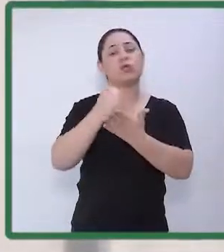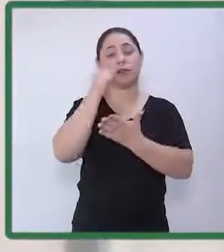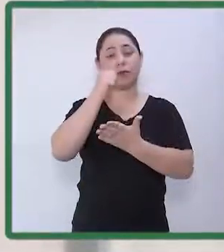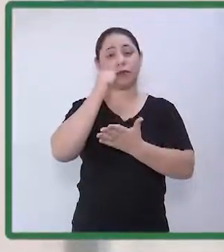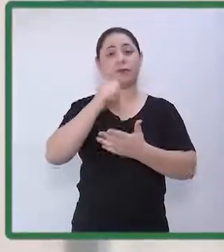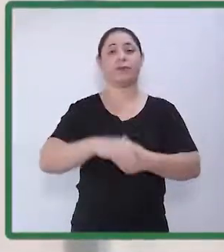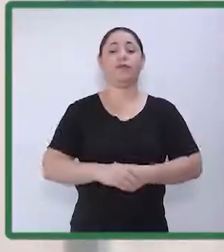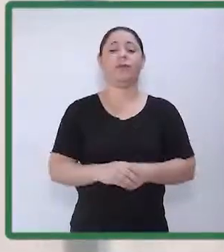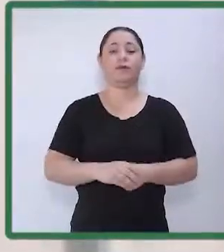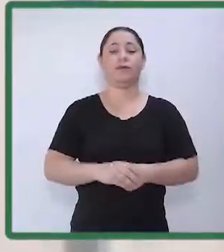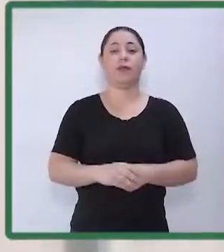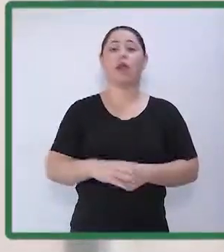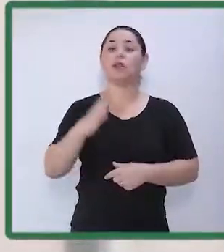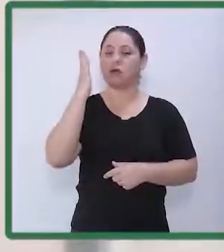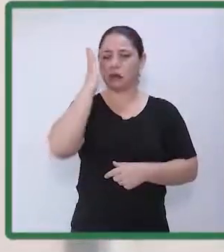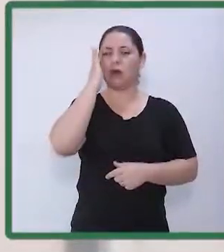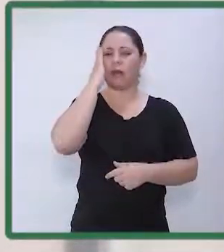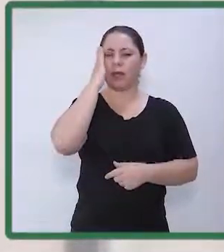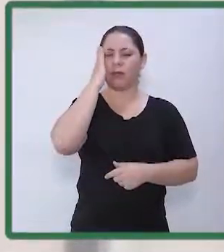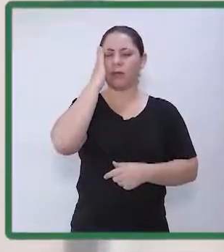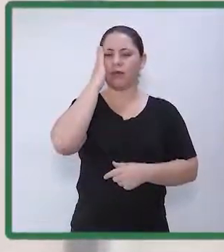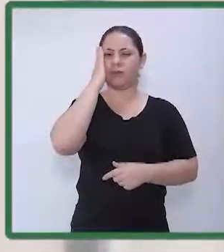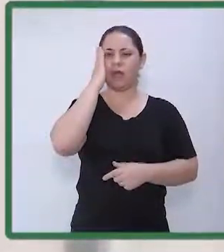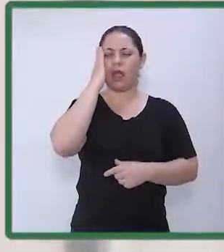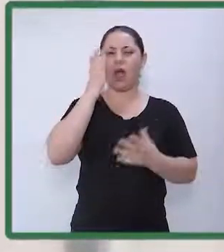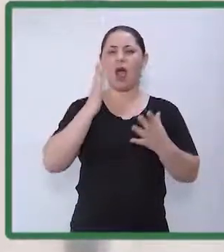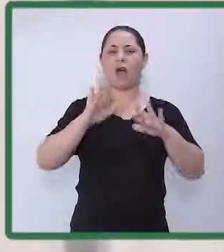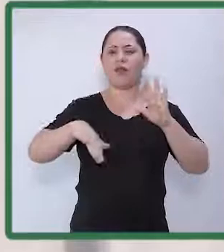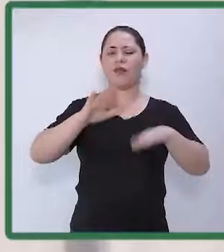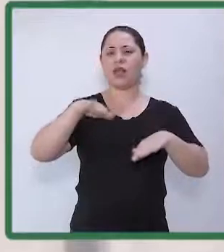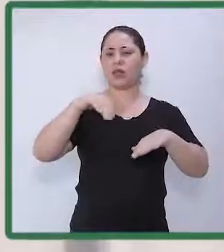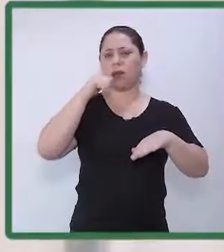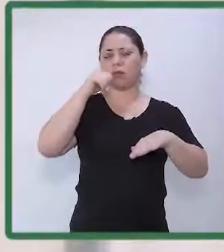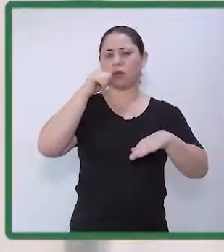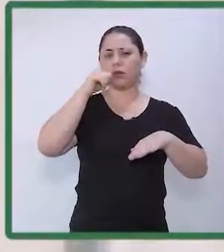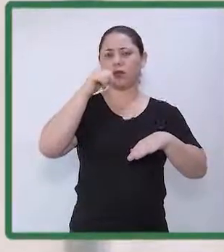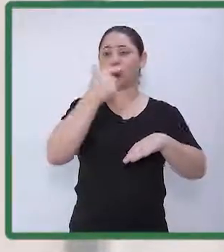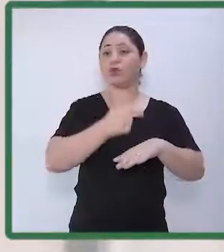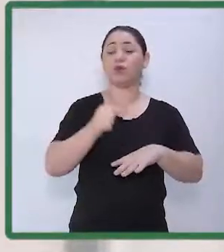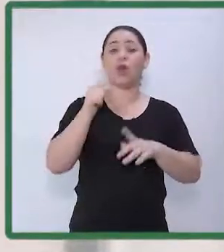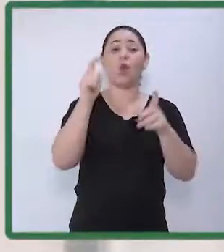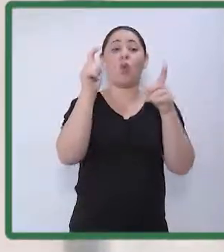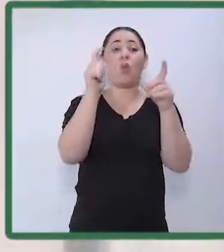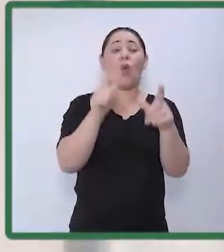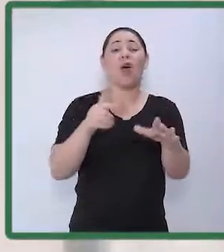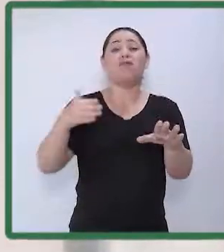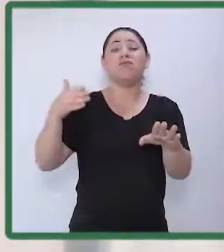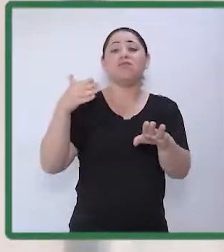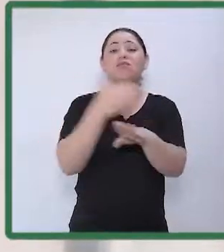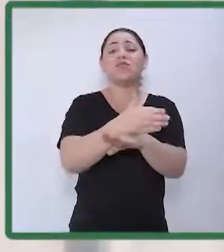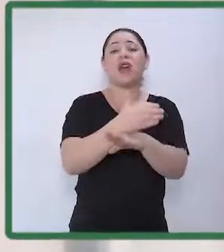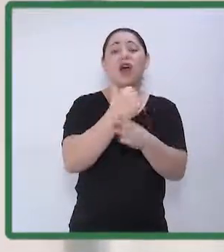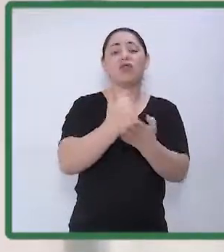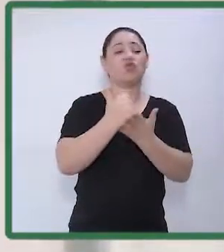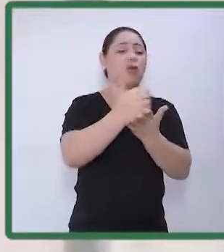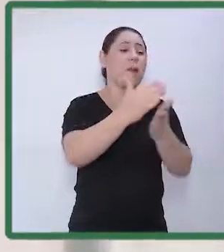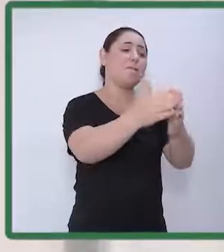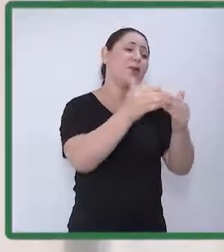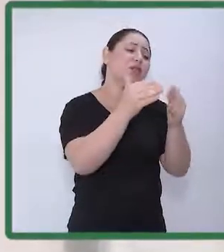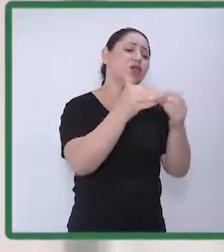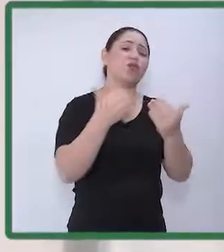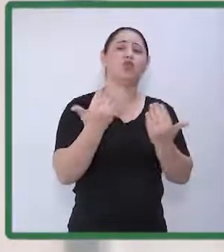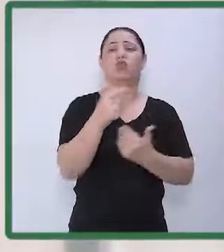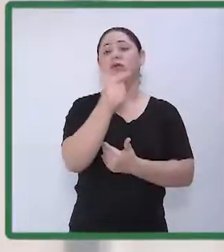socorro para as nossas mulheres. Nós sabemos, Glaucia, que muitas vezes as mulheres elas não têm aonde buscar